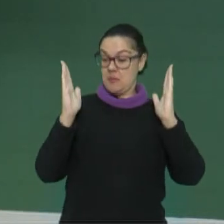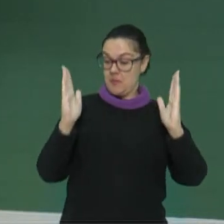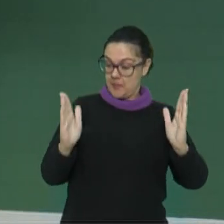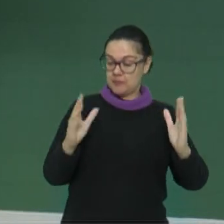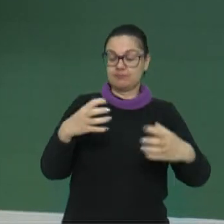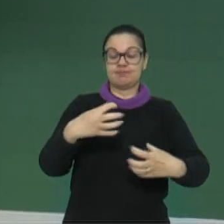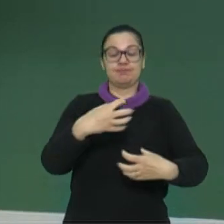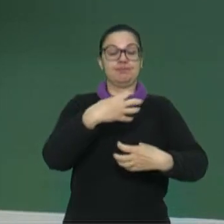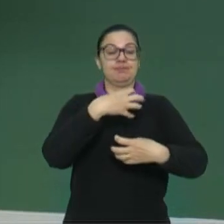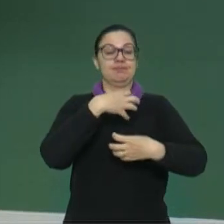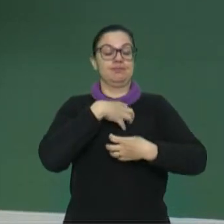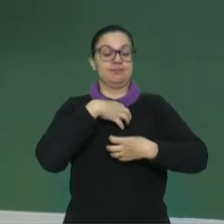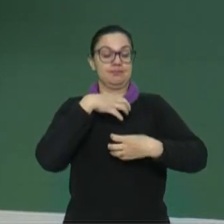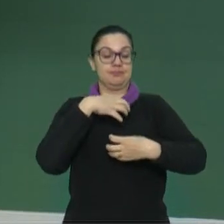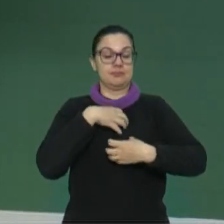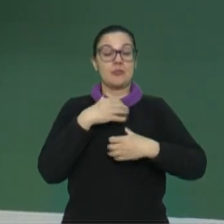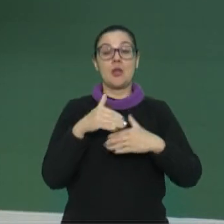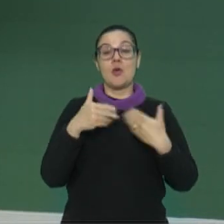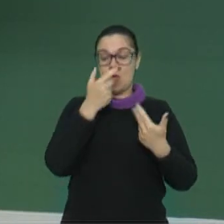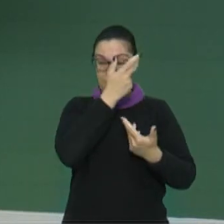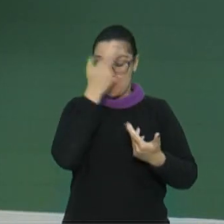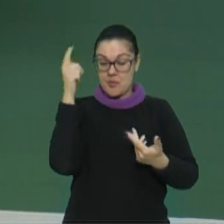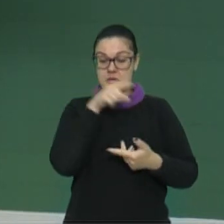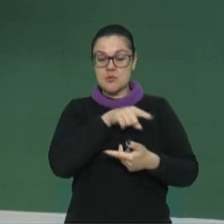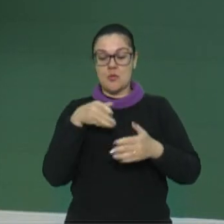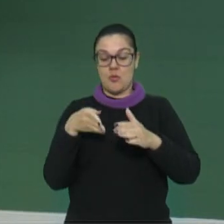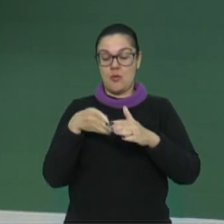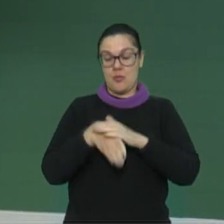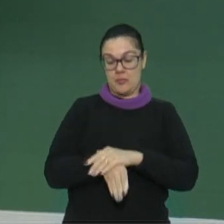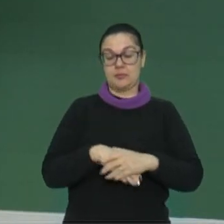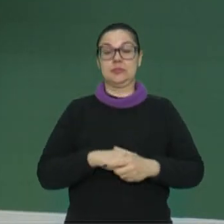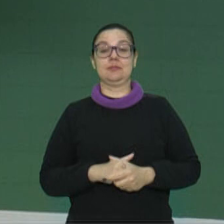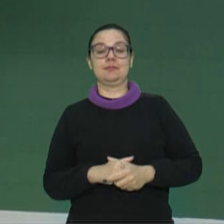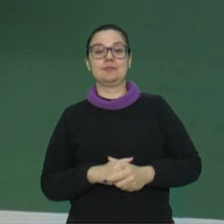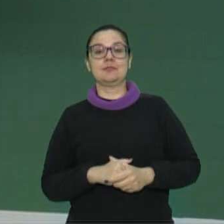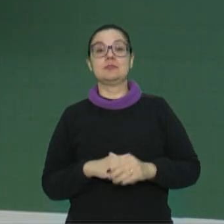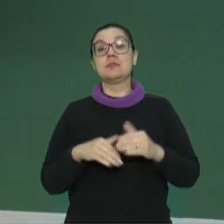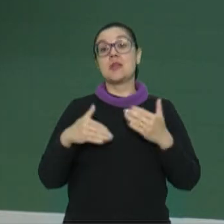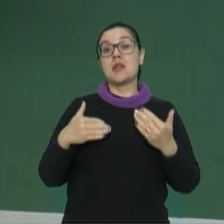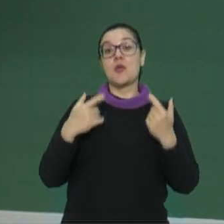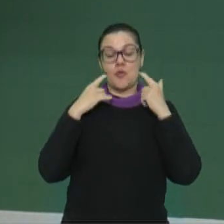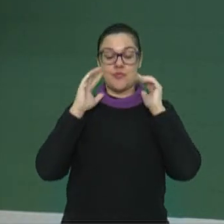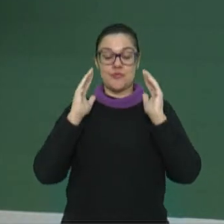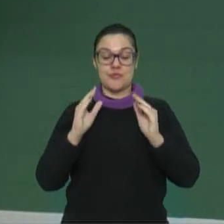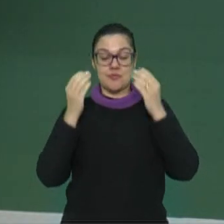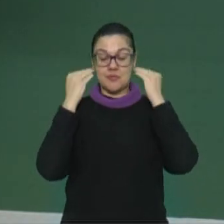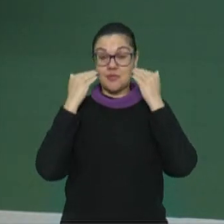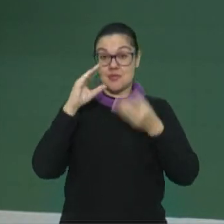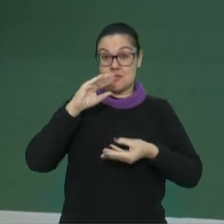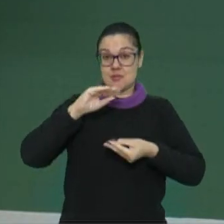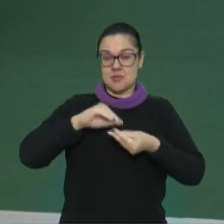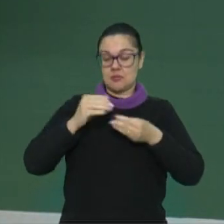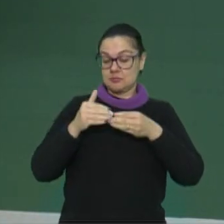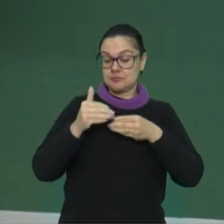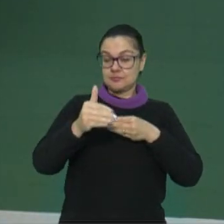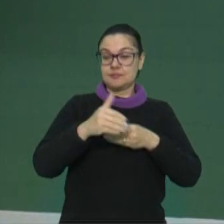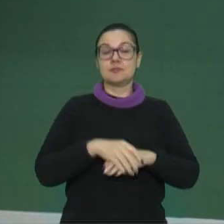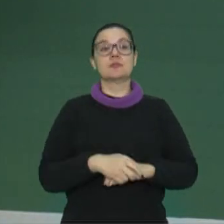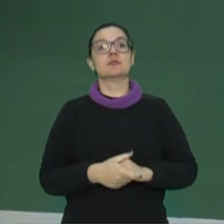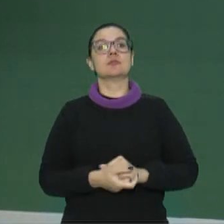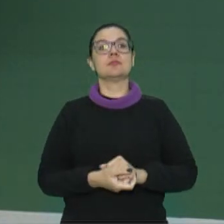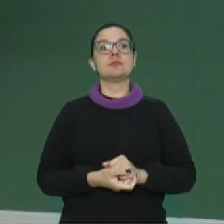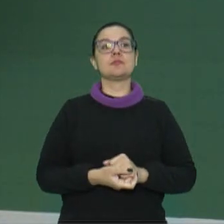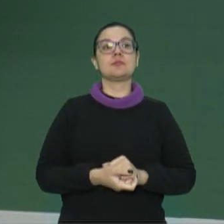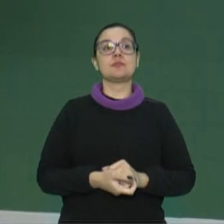dos sintomas, como que a pessoa se comporta, quais são os sinais de um vitimista. Então aí eu já sei. Na continuação a gente tem um outro